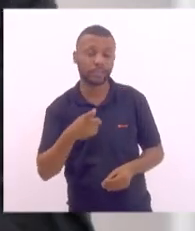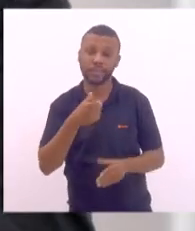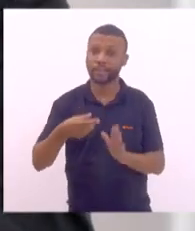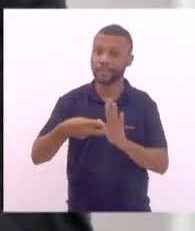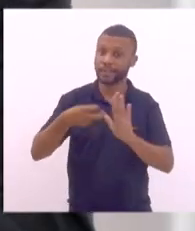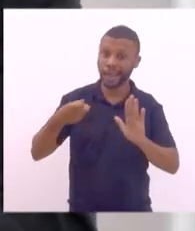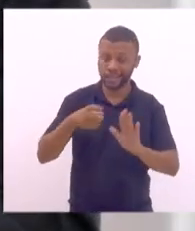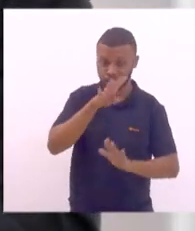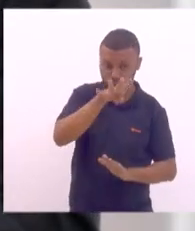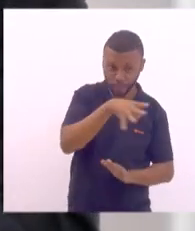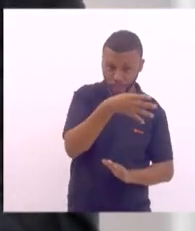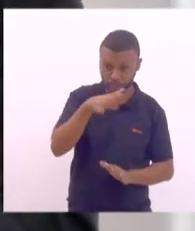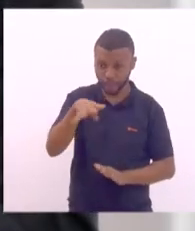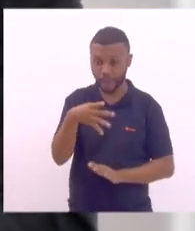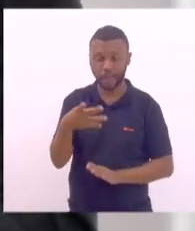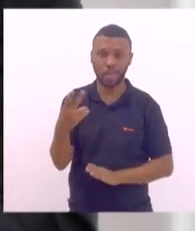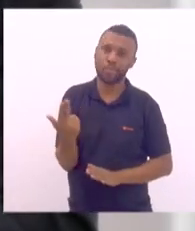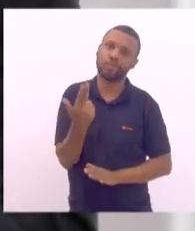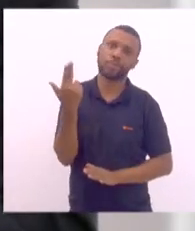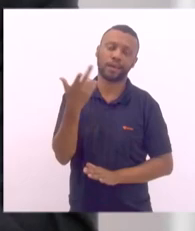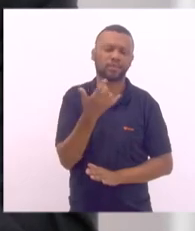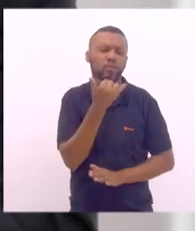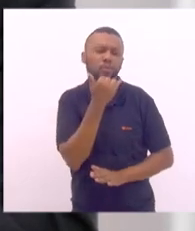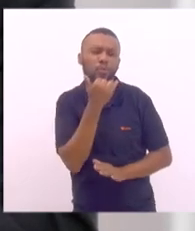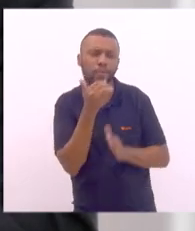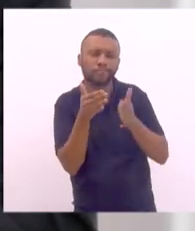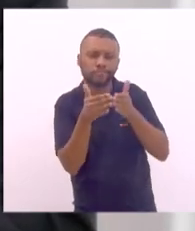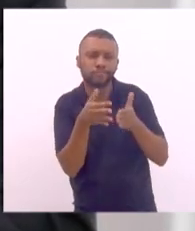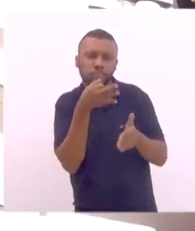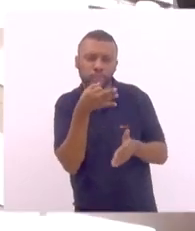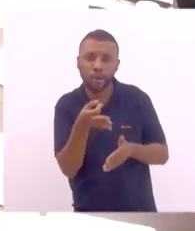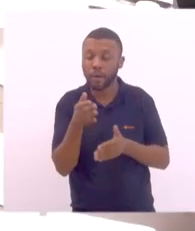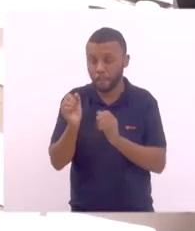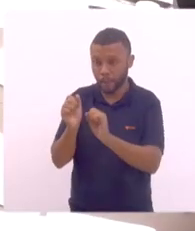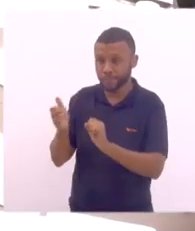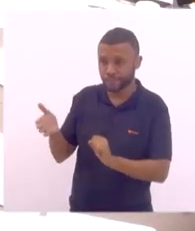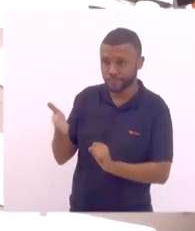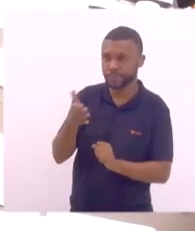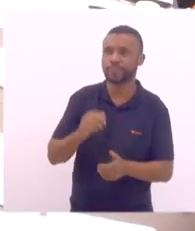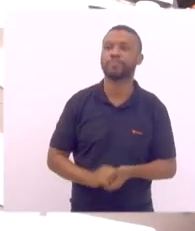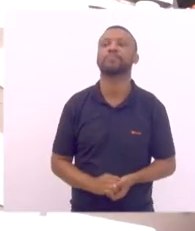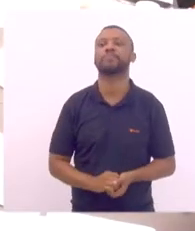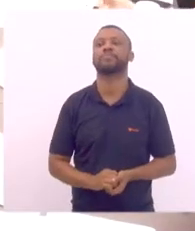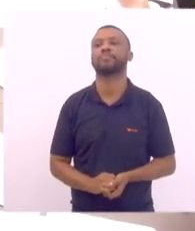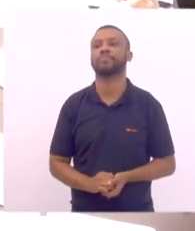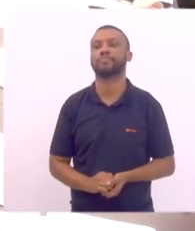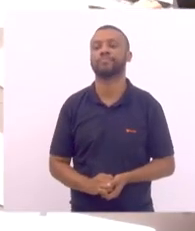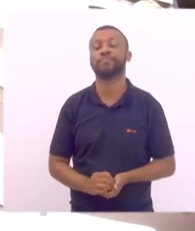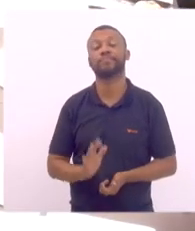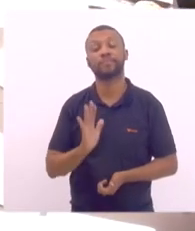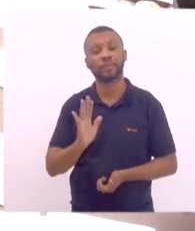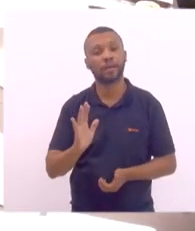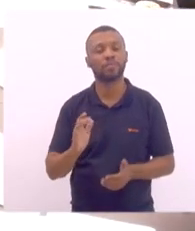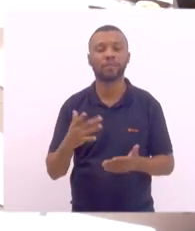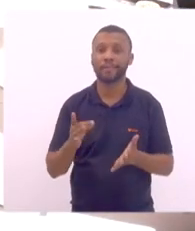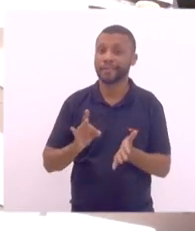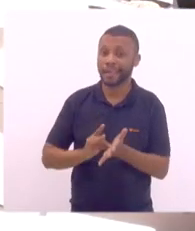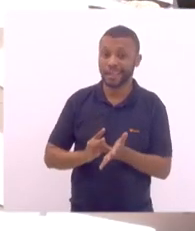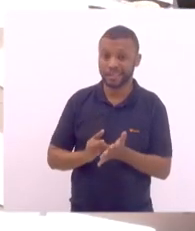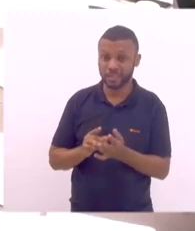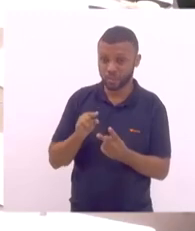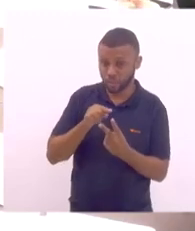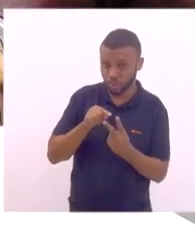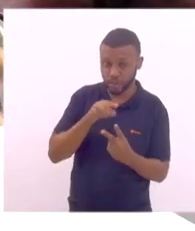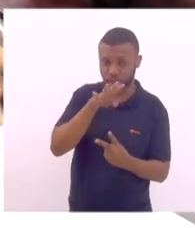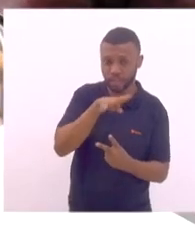duas tabelas. Deixa eu dar uma sugestão. Por favor, deputado Luiz. Olha só, realmente duas tabelas da